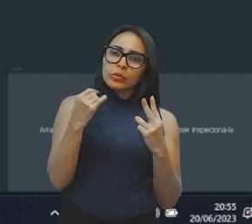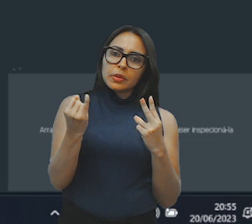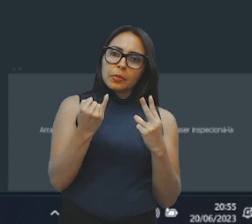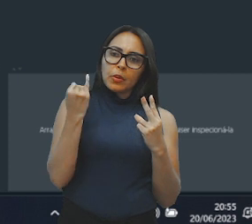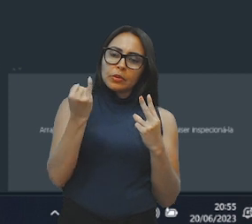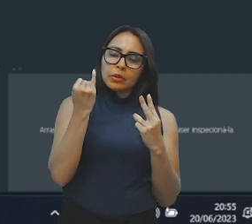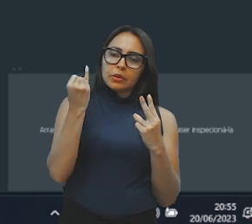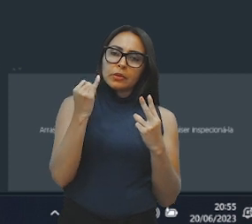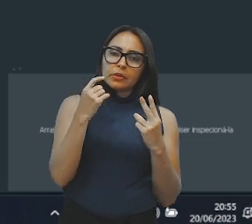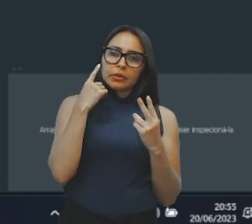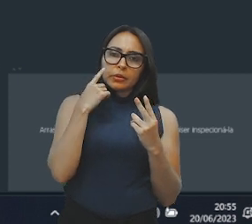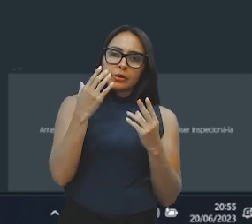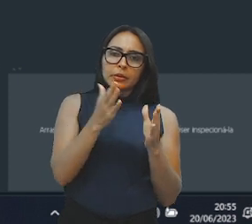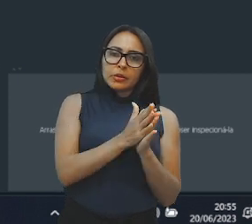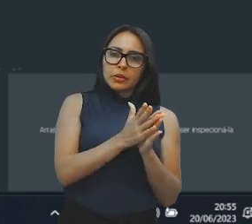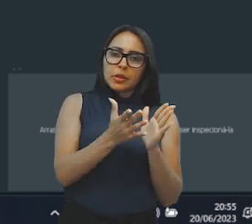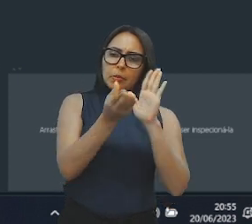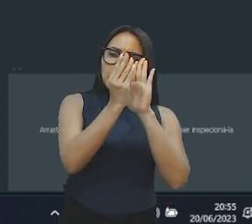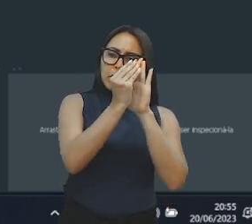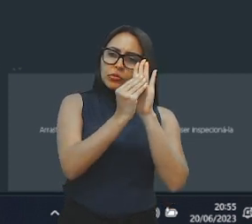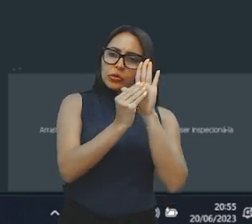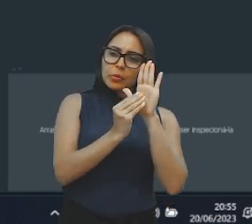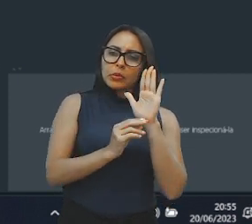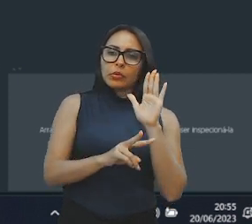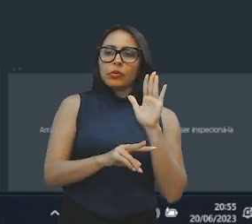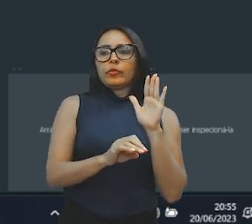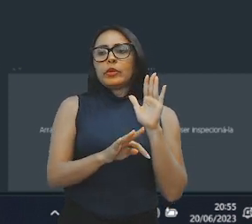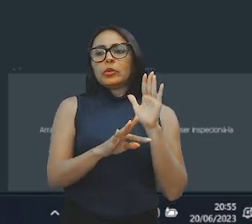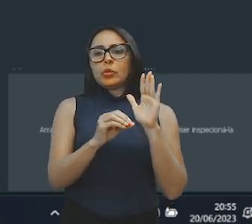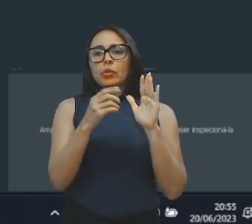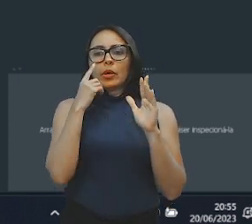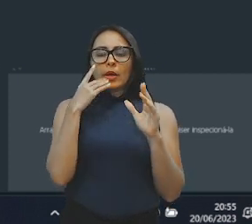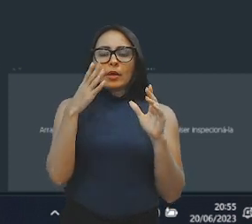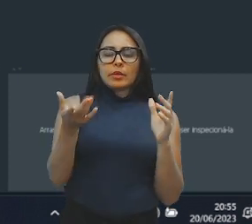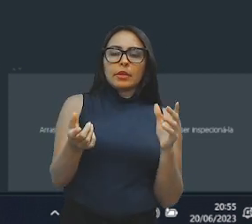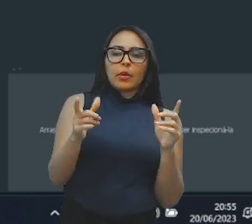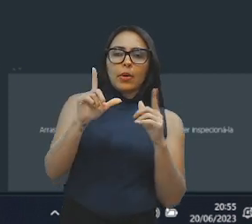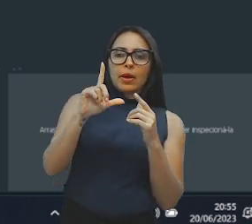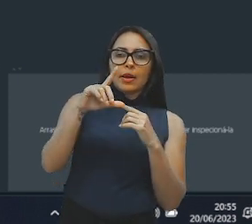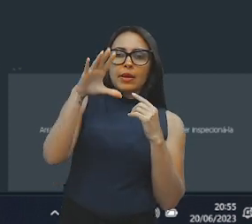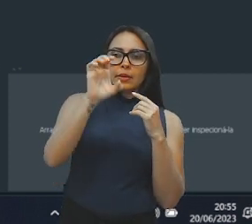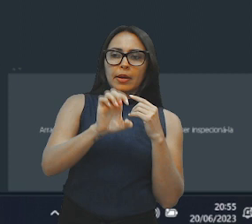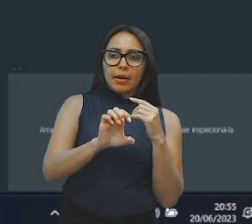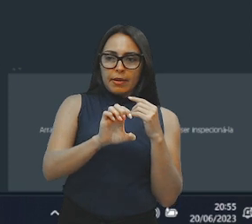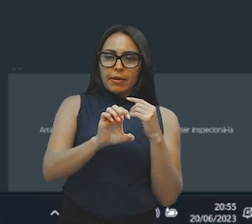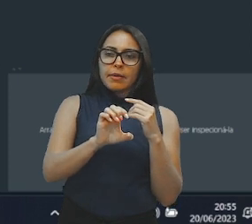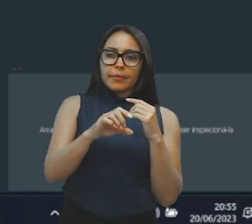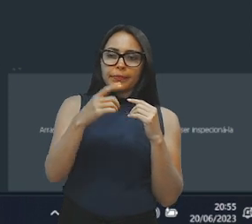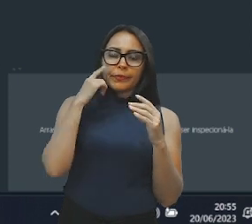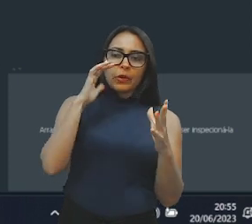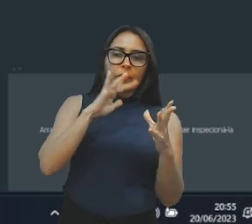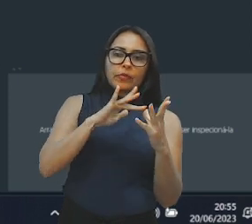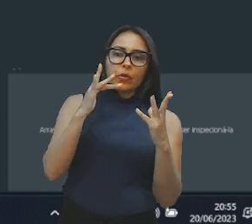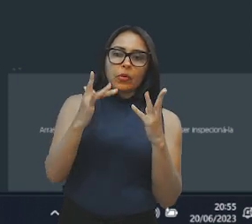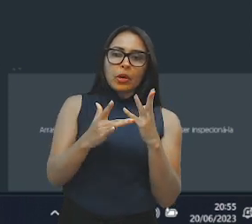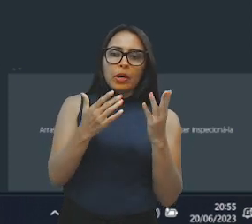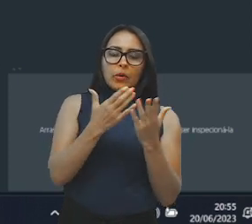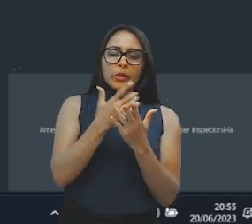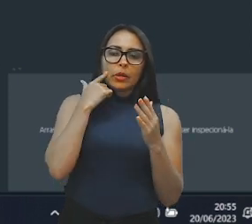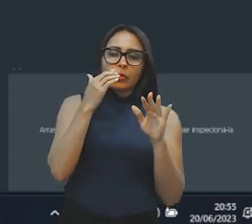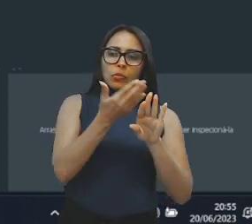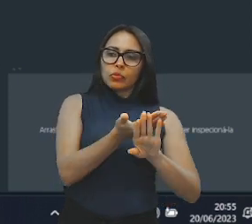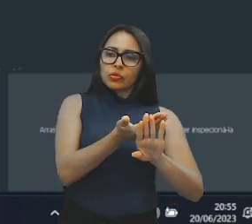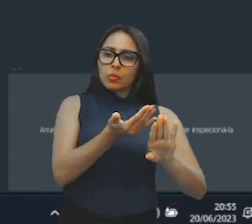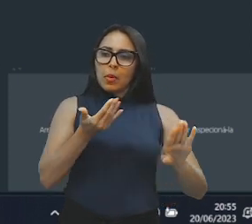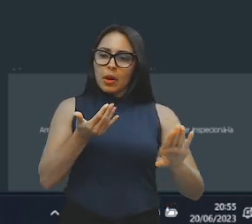nesse preenchimento do vetor. Nós temos a letra E, que é uma vogal acentuada, e temos um espaço separando o primeiro